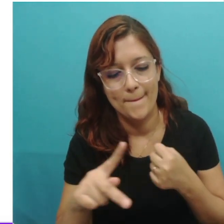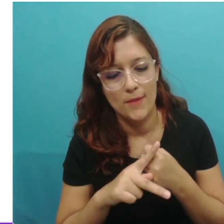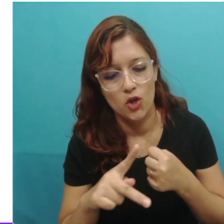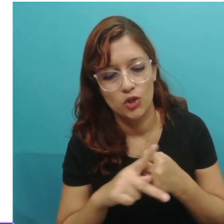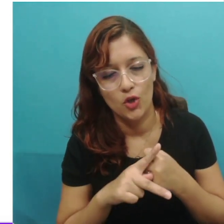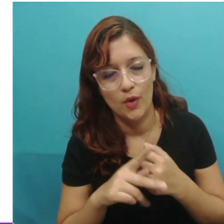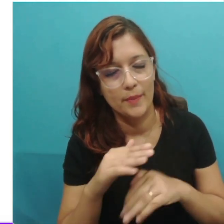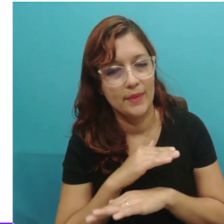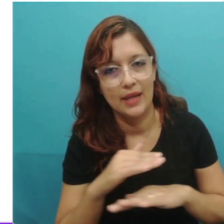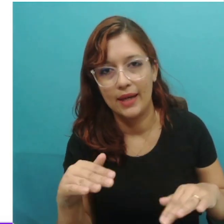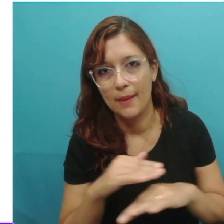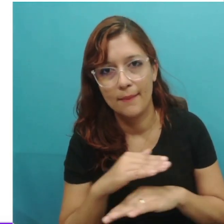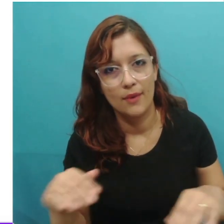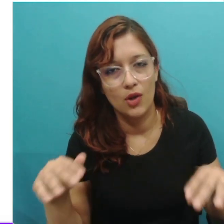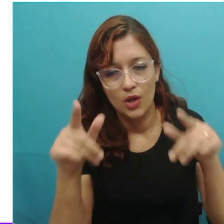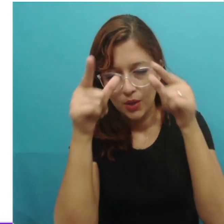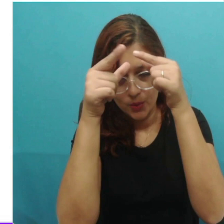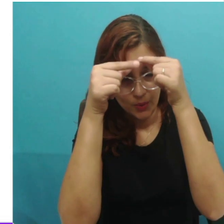Acabou.